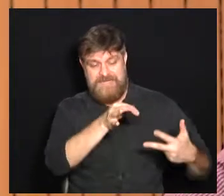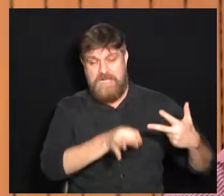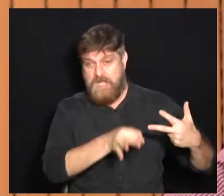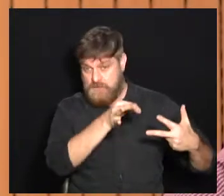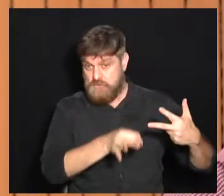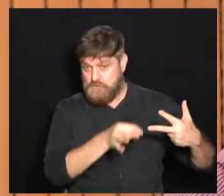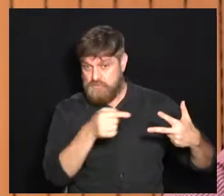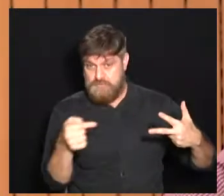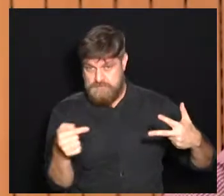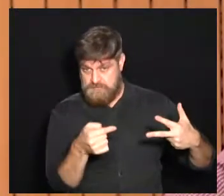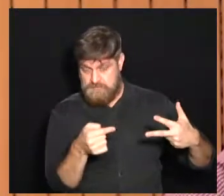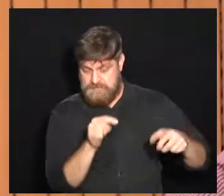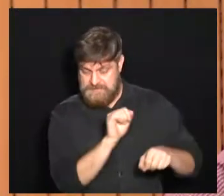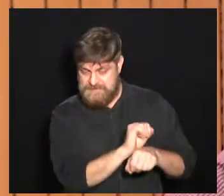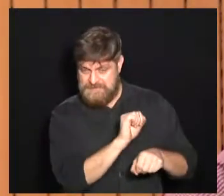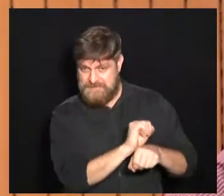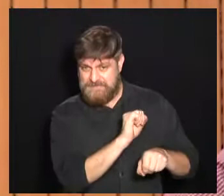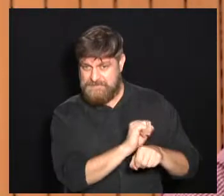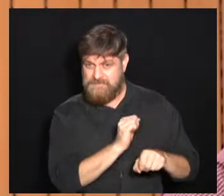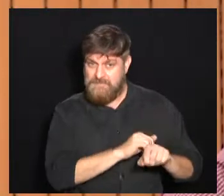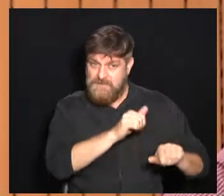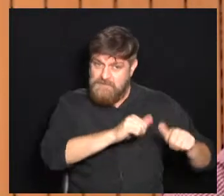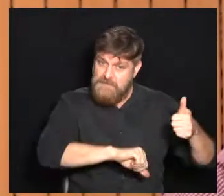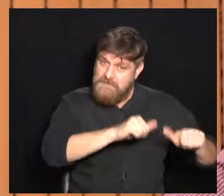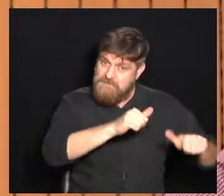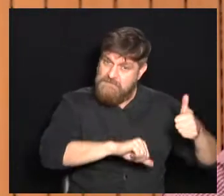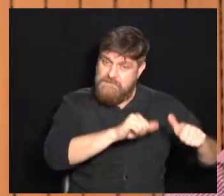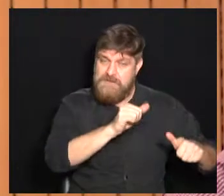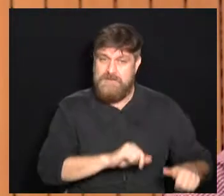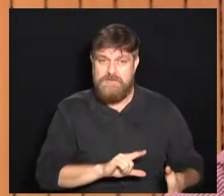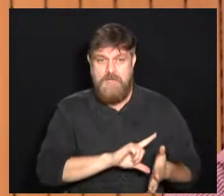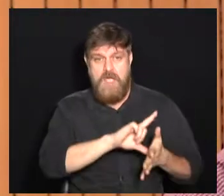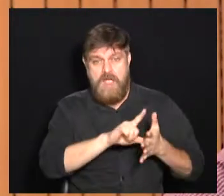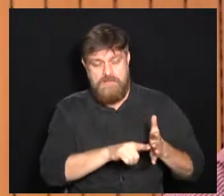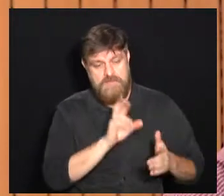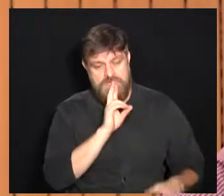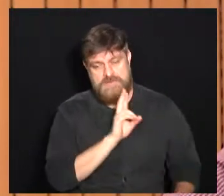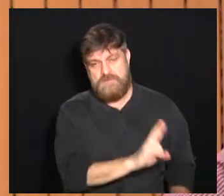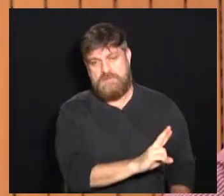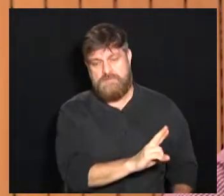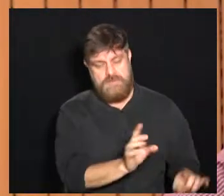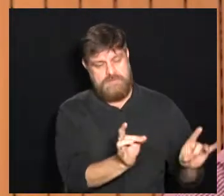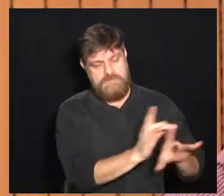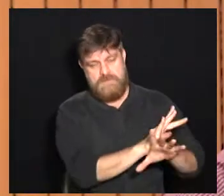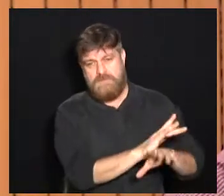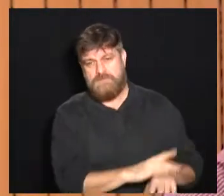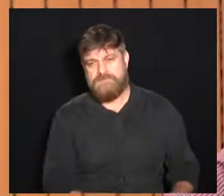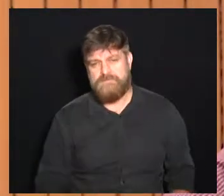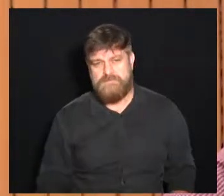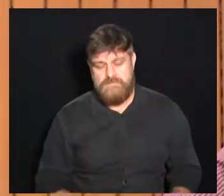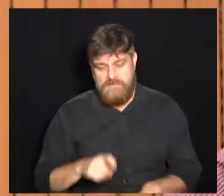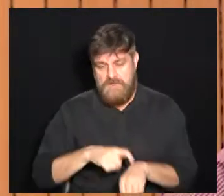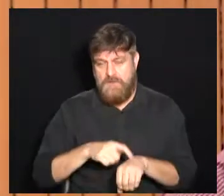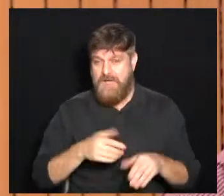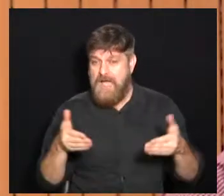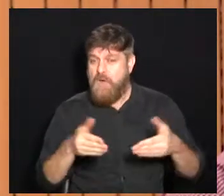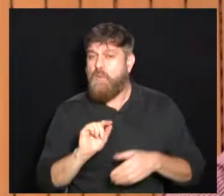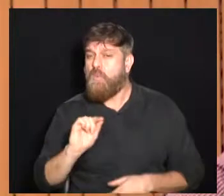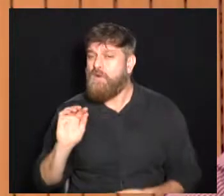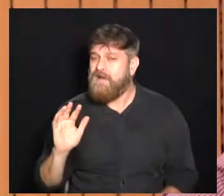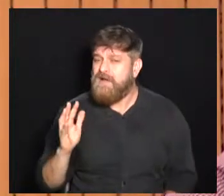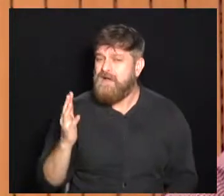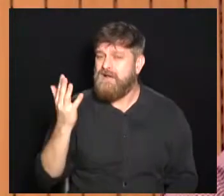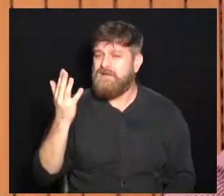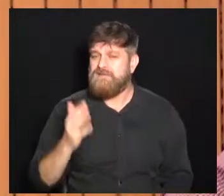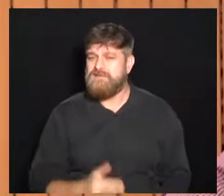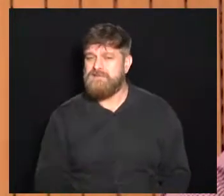esse recurso, está sendo avaliado o recurso, para depois sair um resultado final. Nesse momento, o que